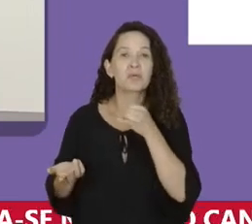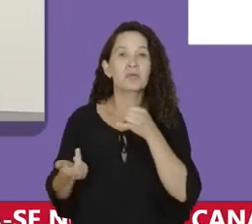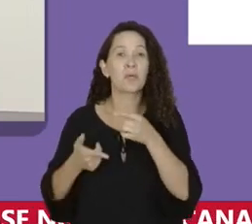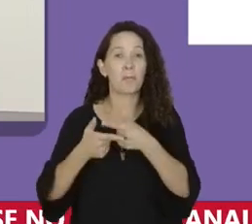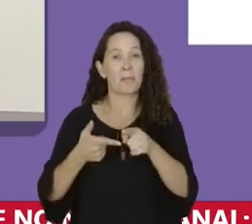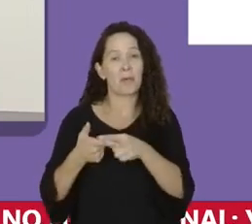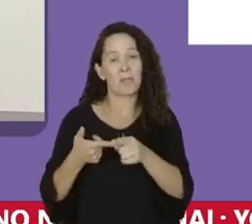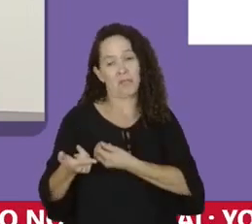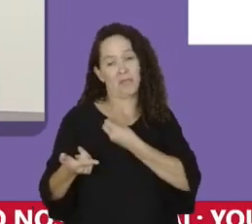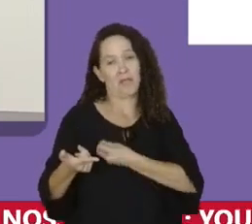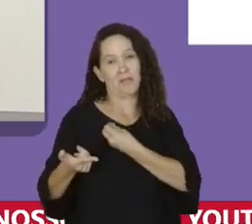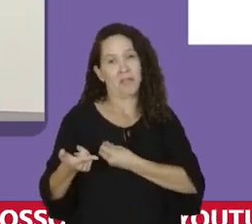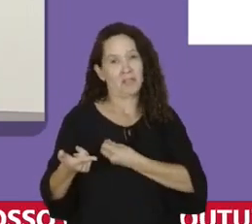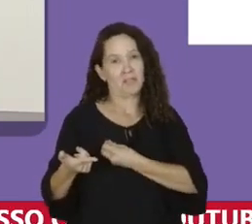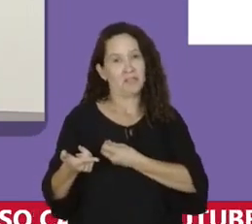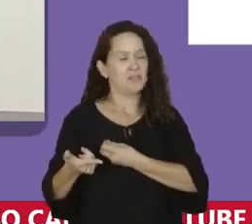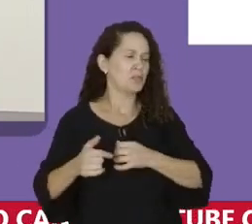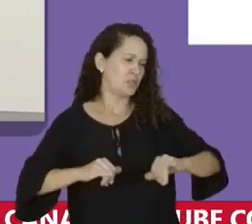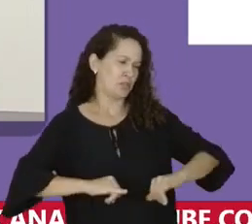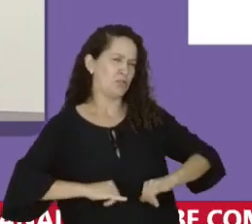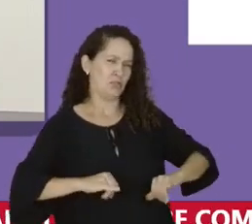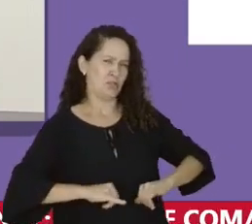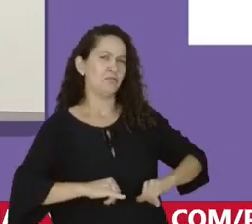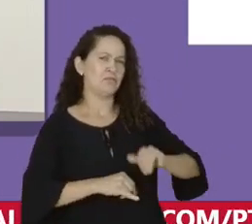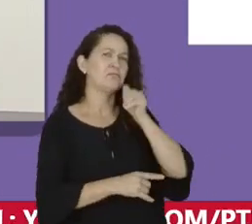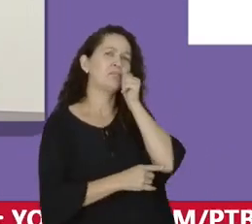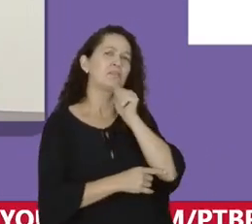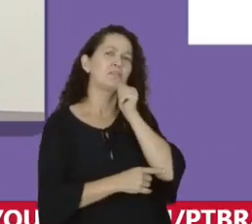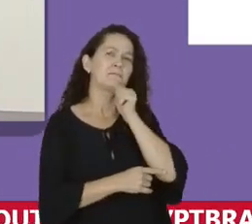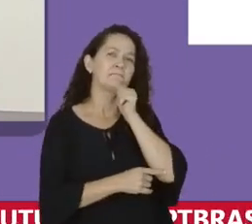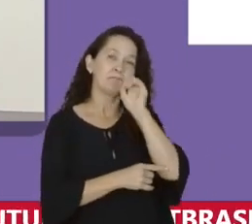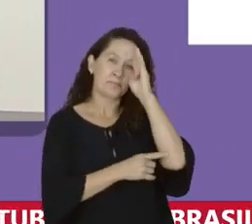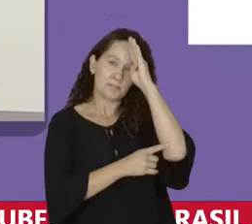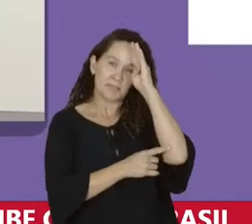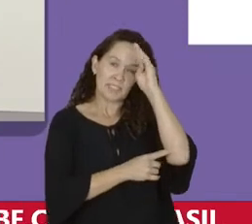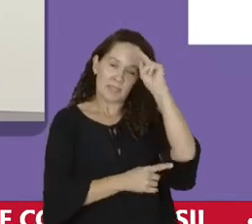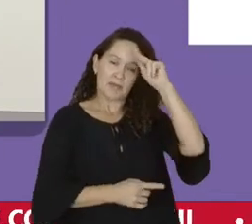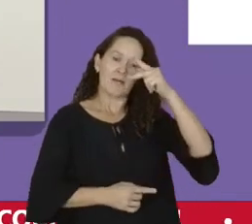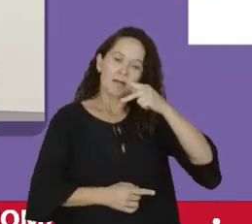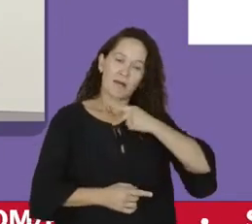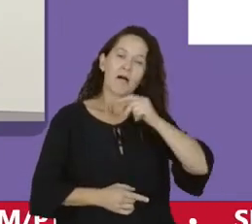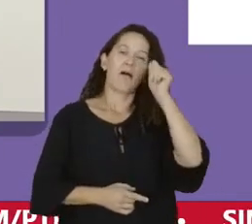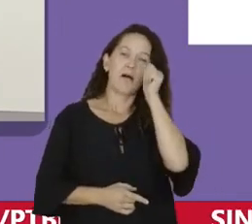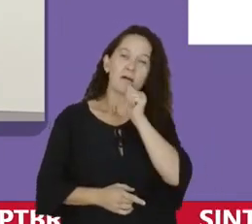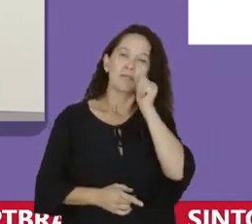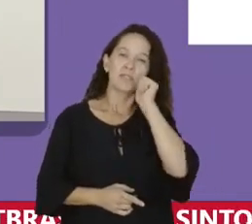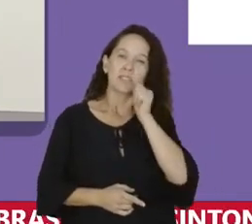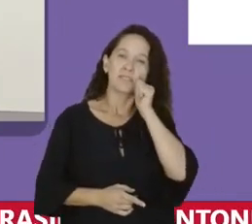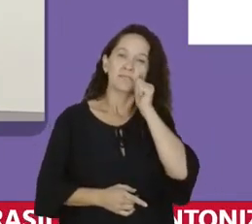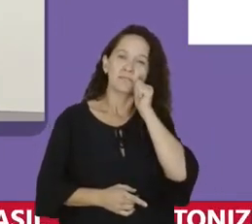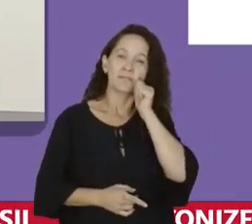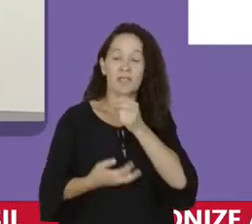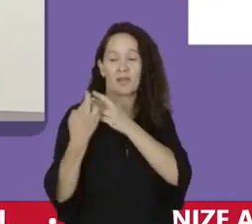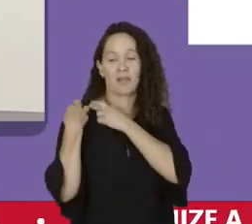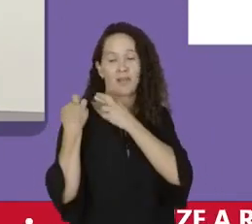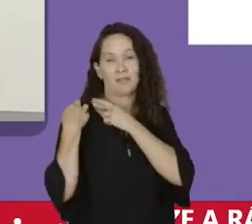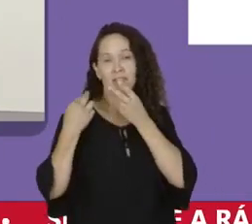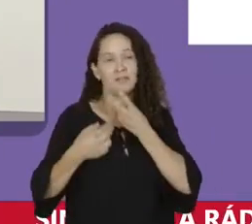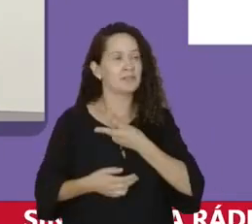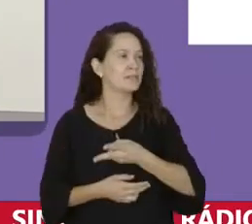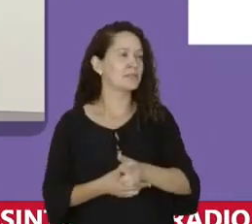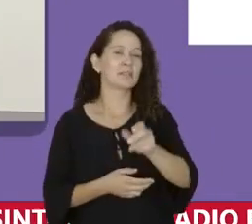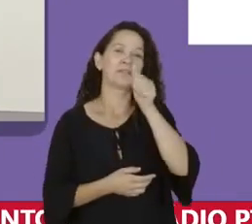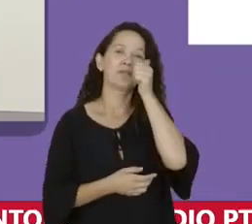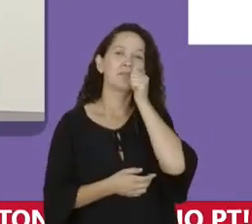circunstâncias de vida que possam agredir ou maltratar a mulher, é preciso que ela, ou seja, está sob sua